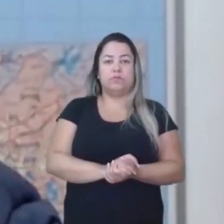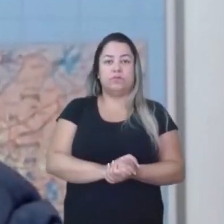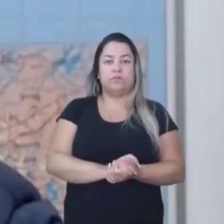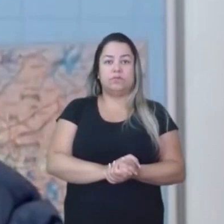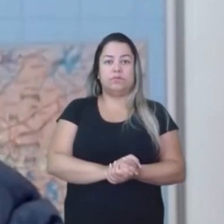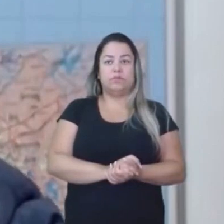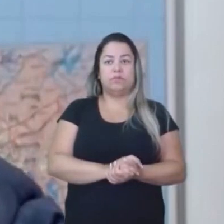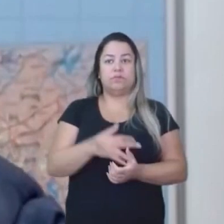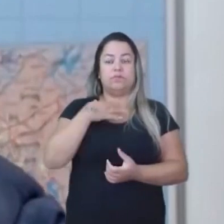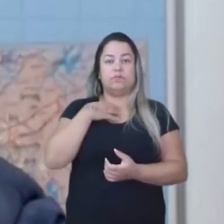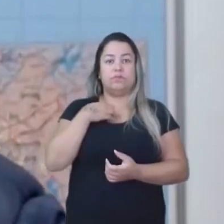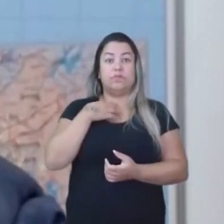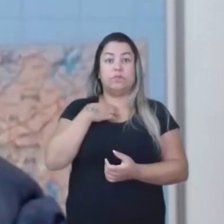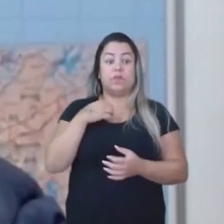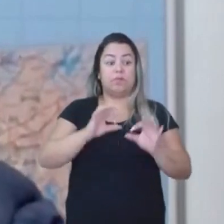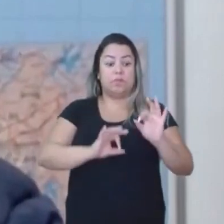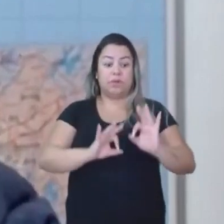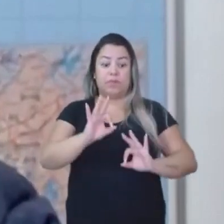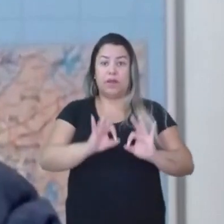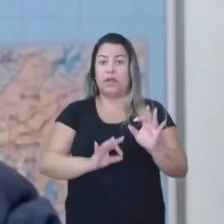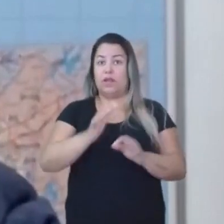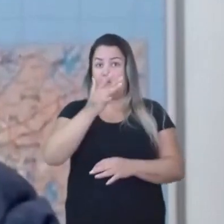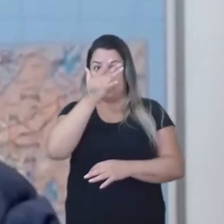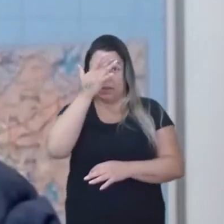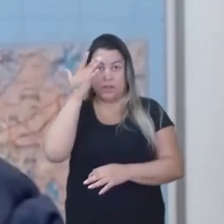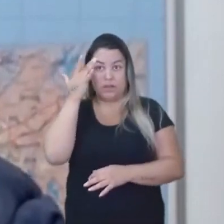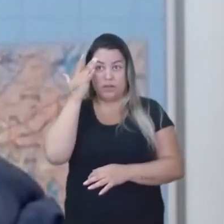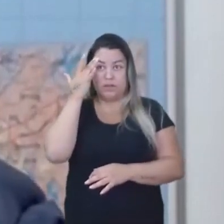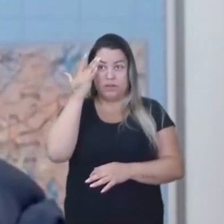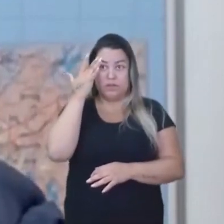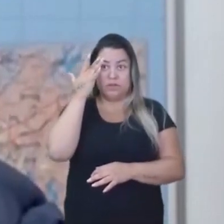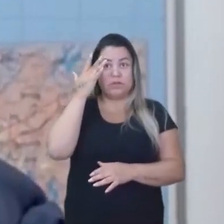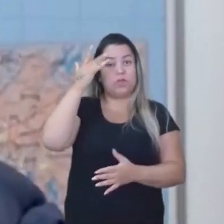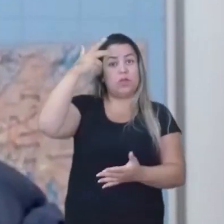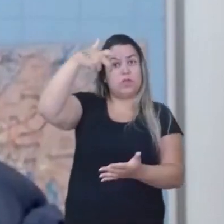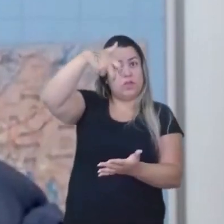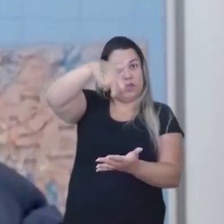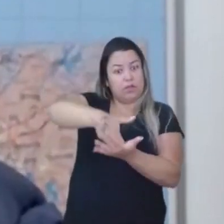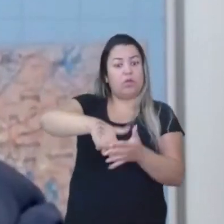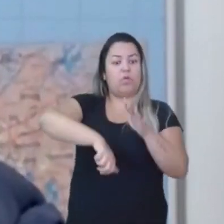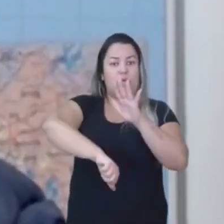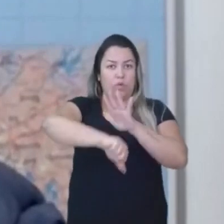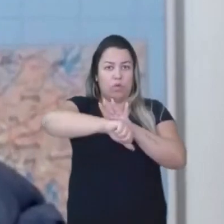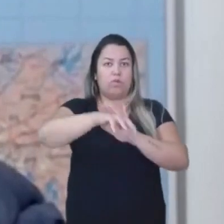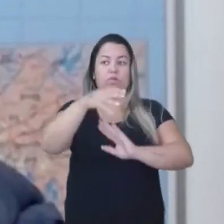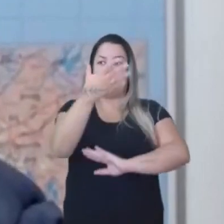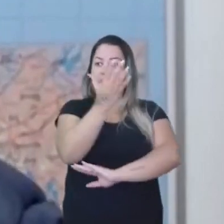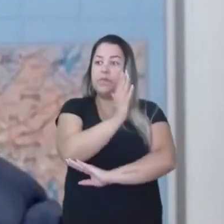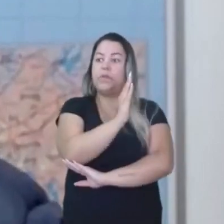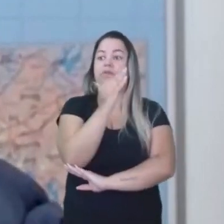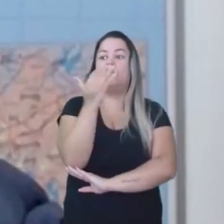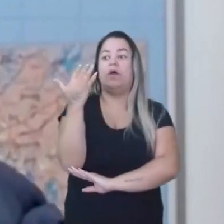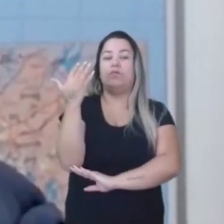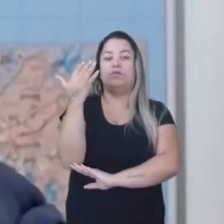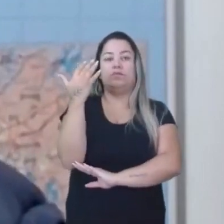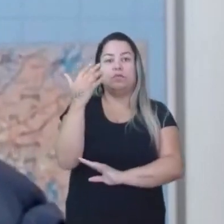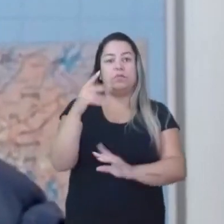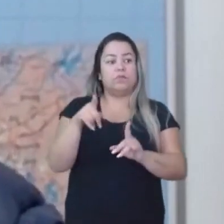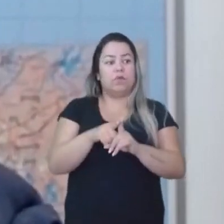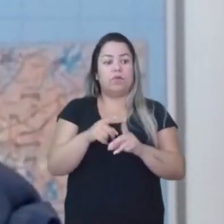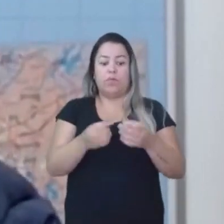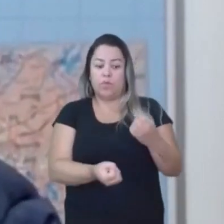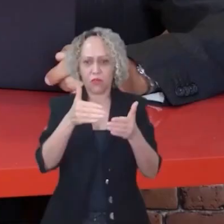e para aqueles que cometem um crime ambiental, que provocam